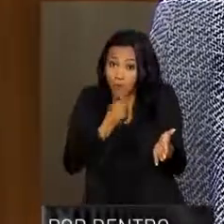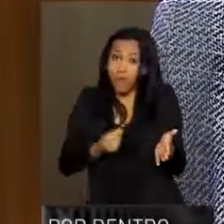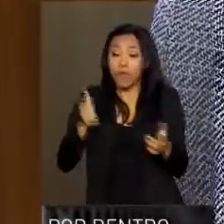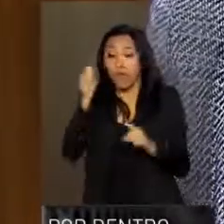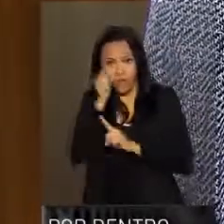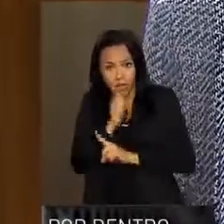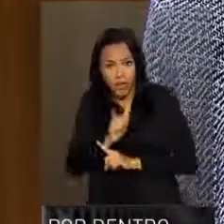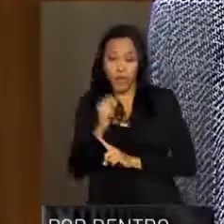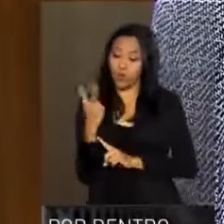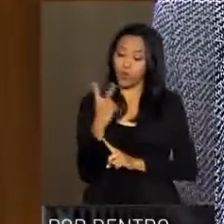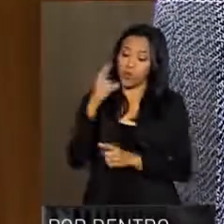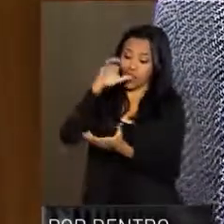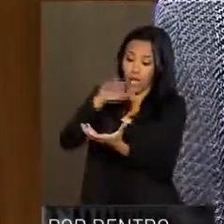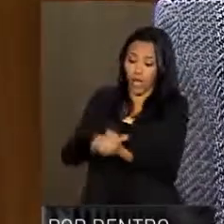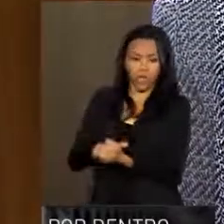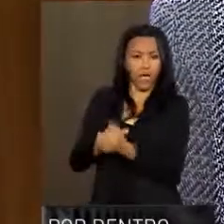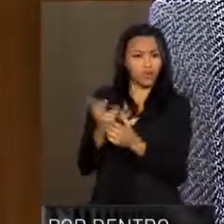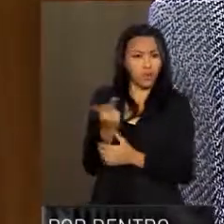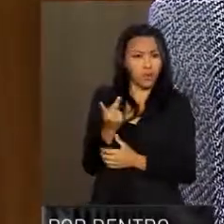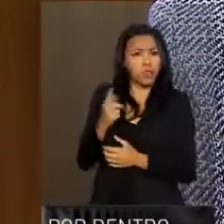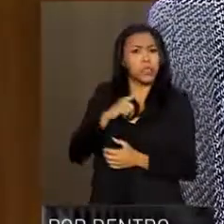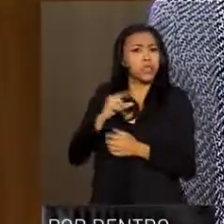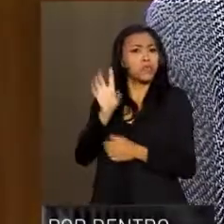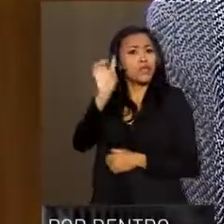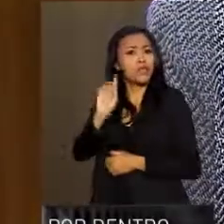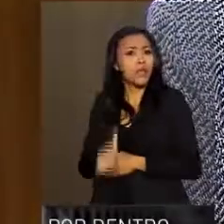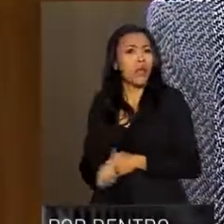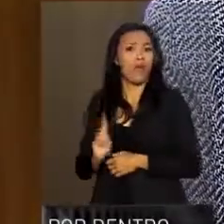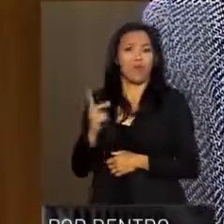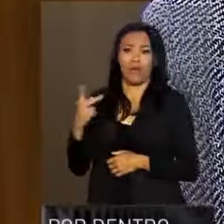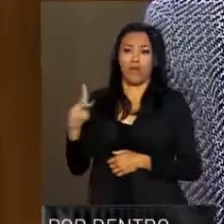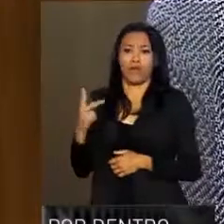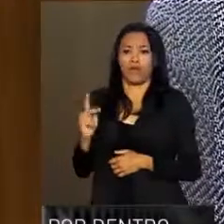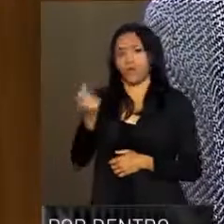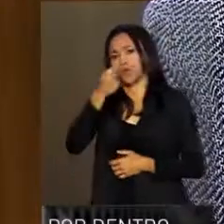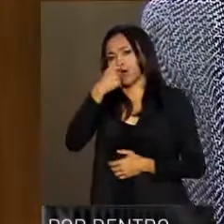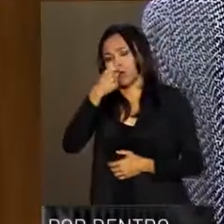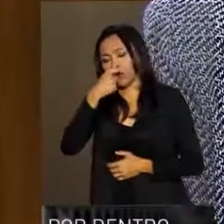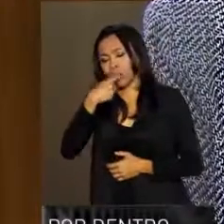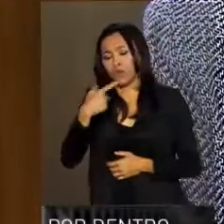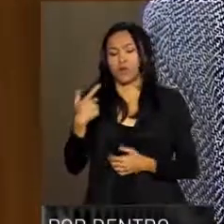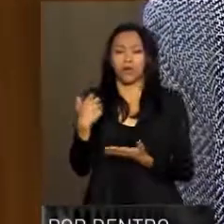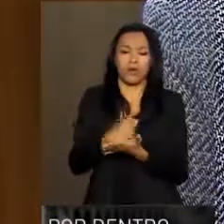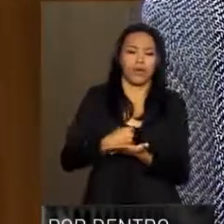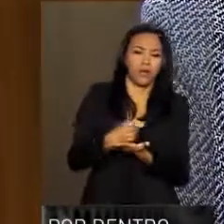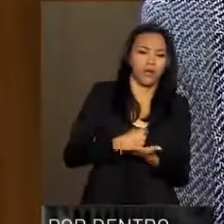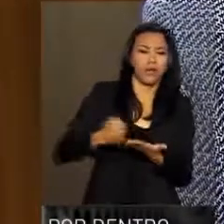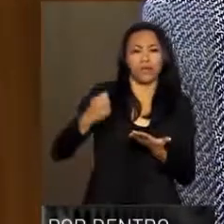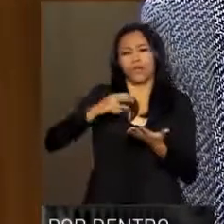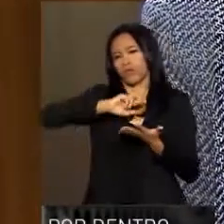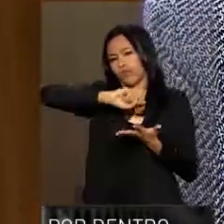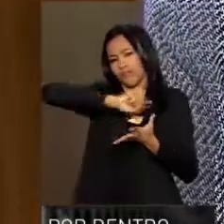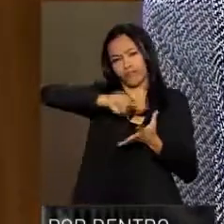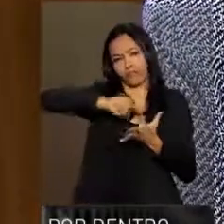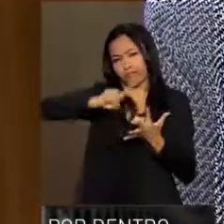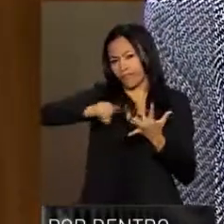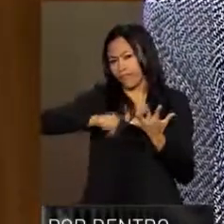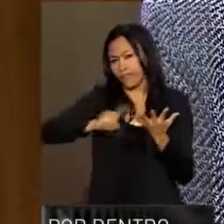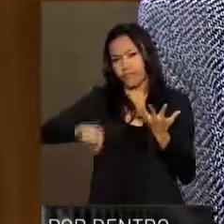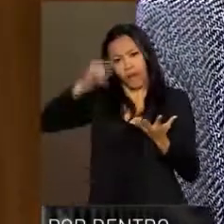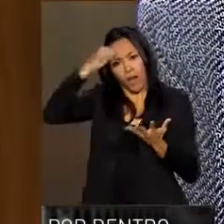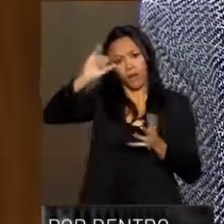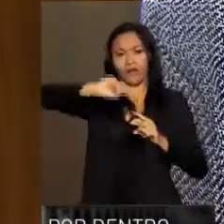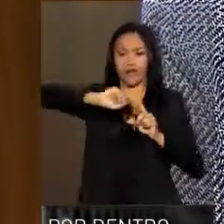o casal tenho todo direito é aos métodos contraceptivos todos os tipo de método contraceptivo e fazer essa divulgação